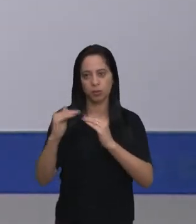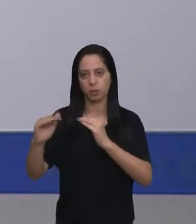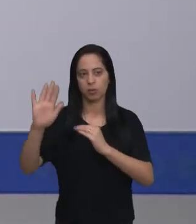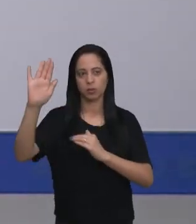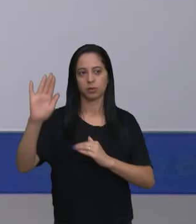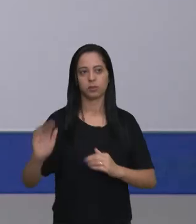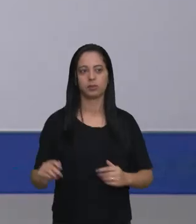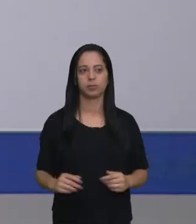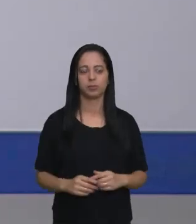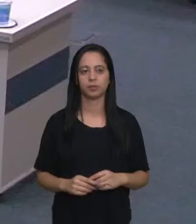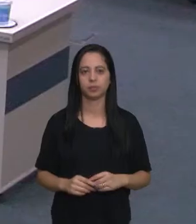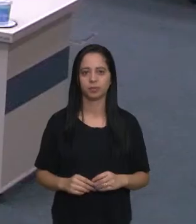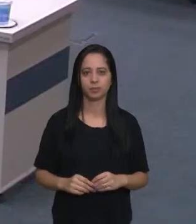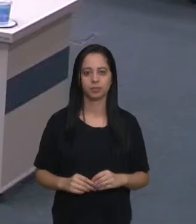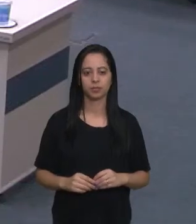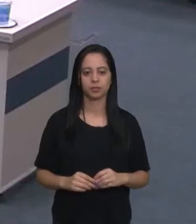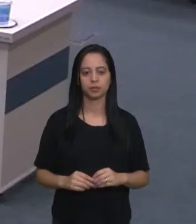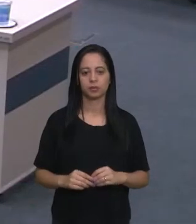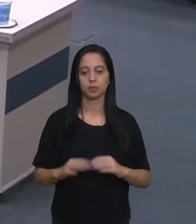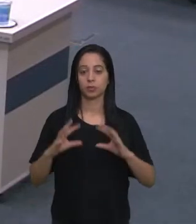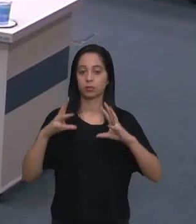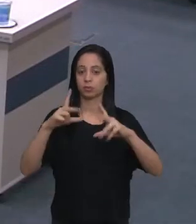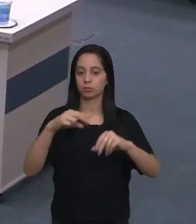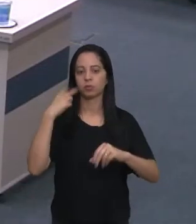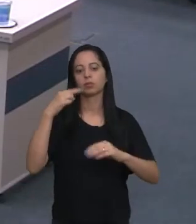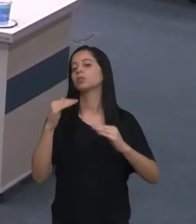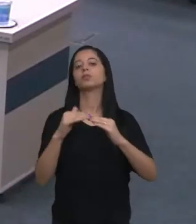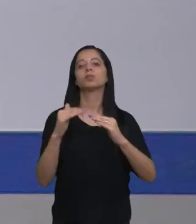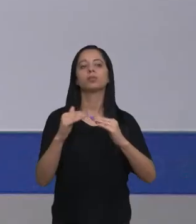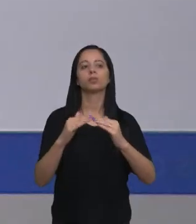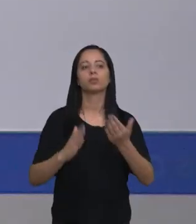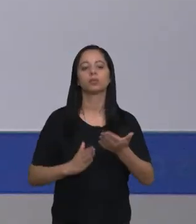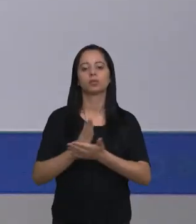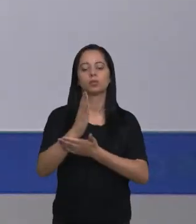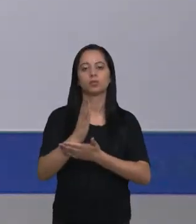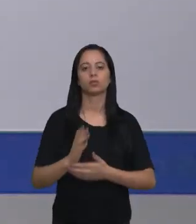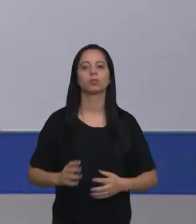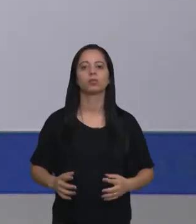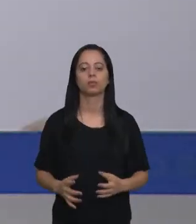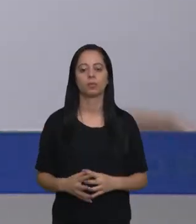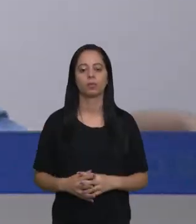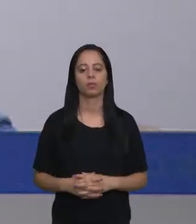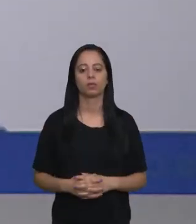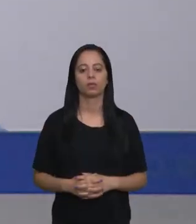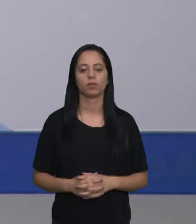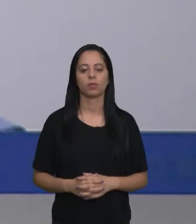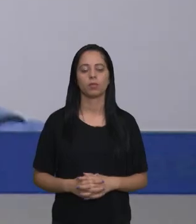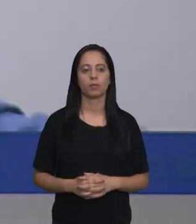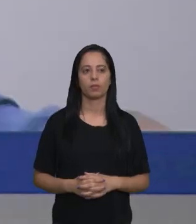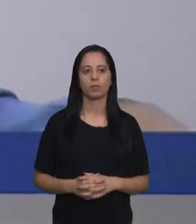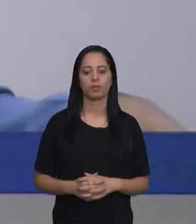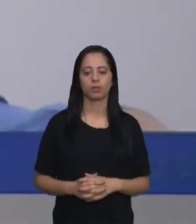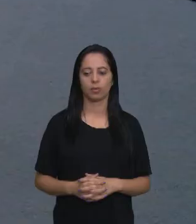comissão, os contrários se manifestem. Nenhum voto contrário, senhor presidente. Aprovado por unanimidade.